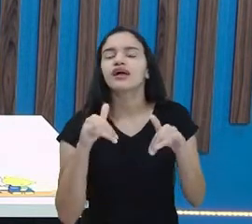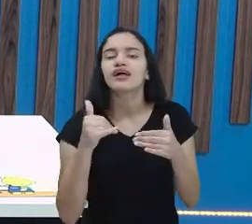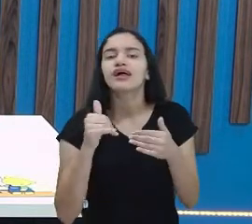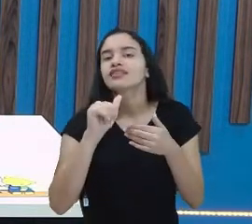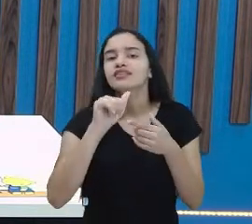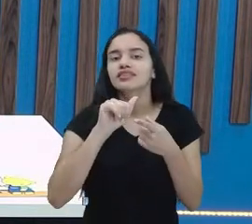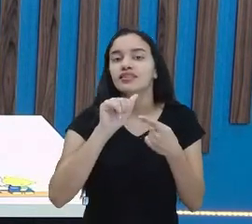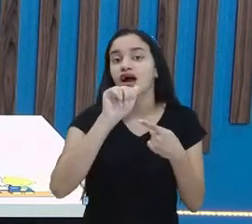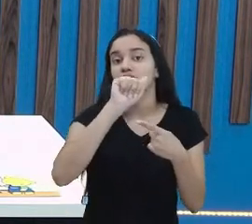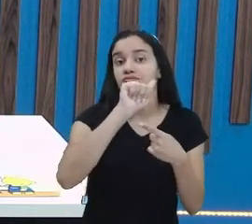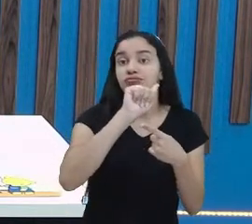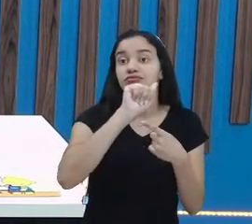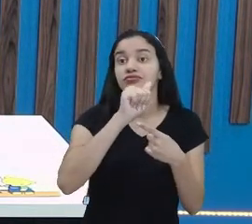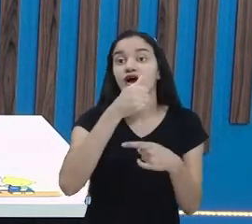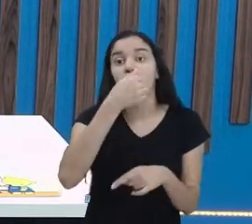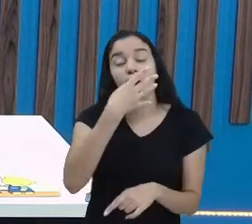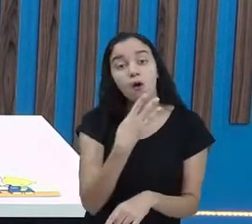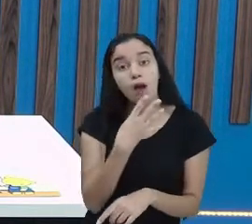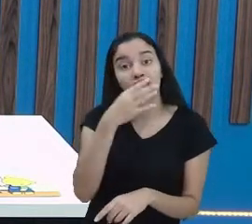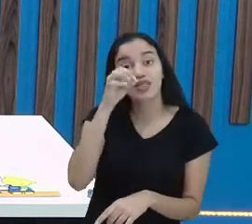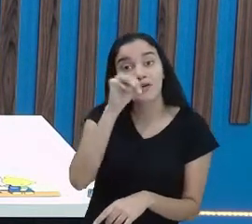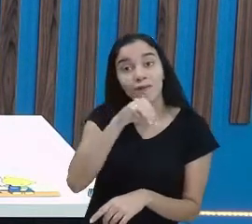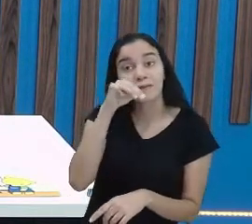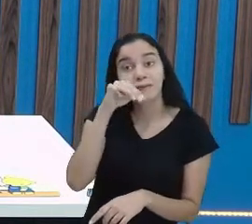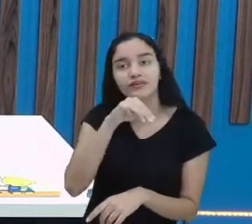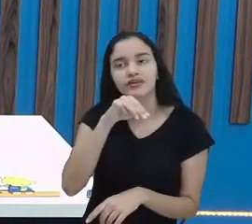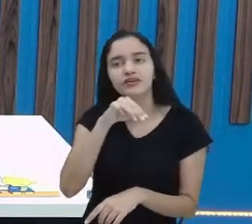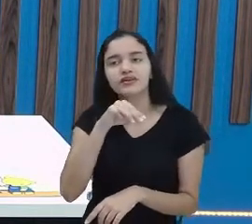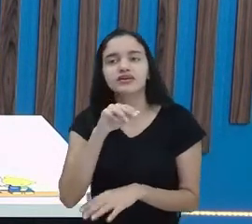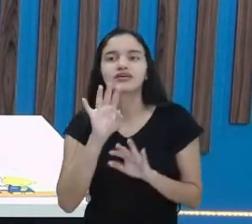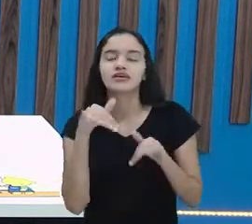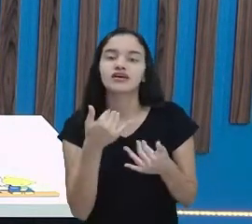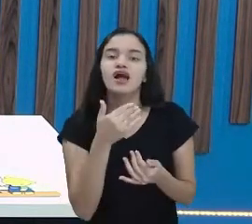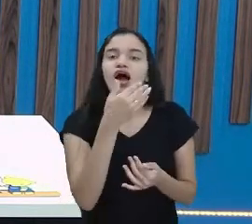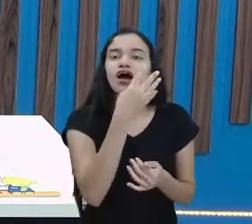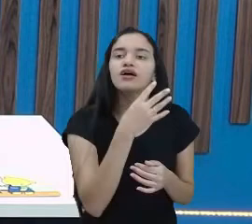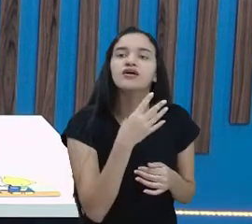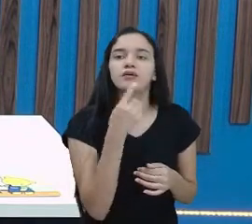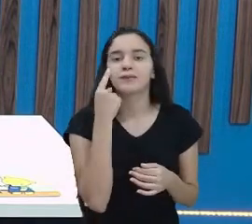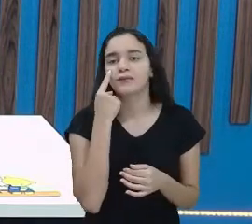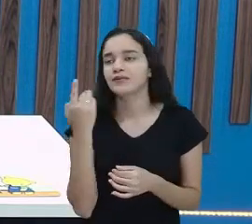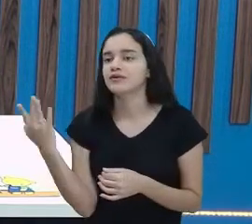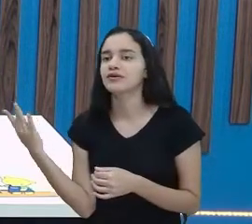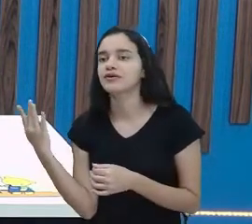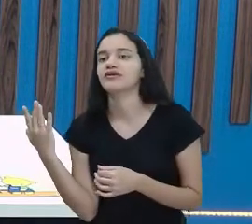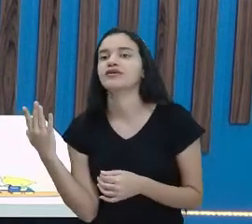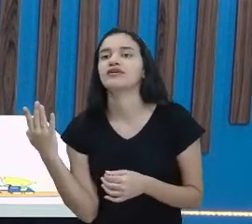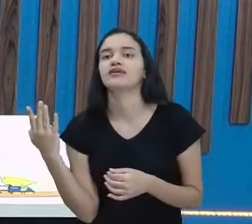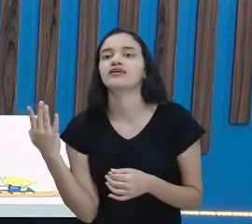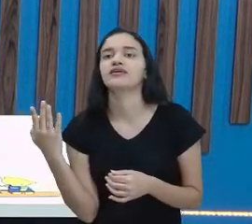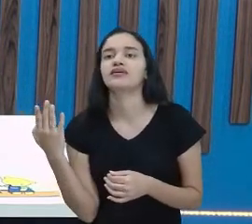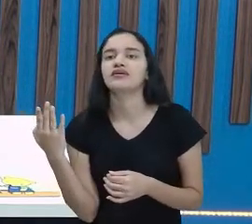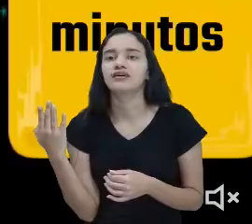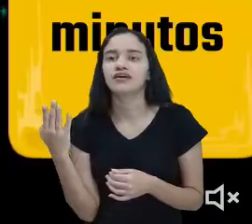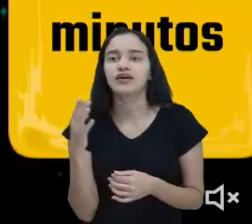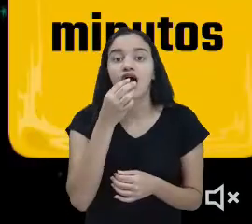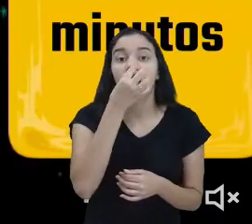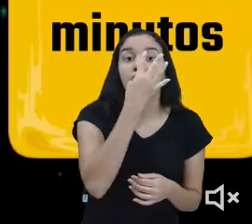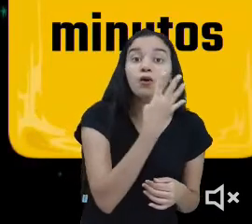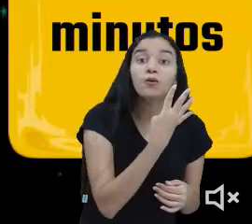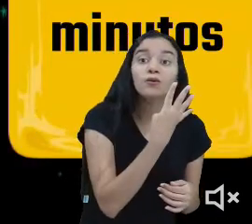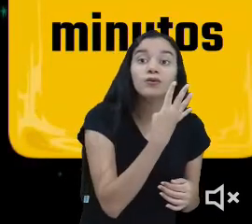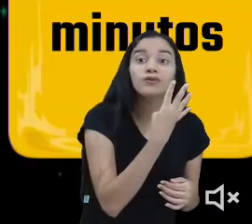assim, 4 minutos e... Cadê? Letra A. 25 horas, é isso mesmo.